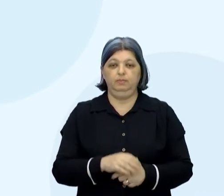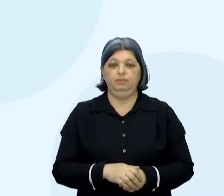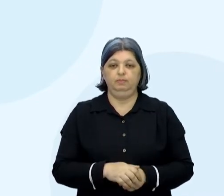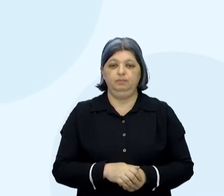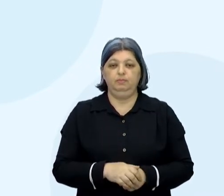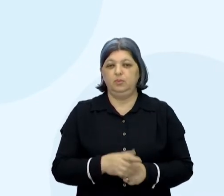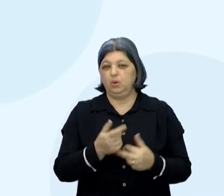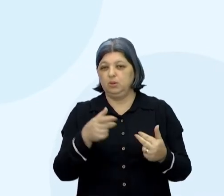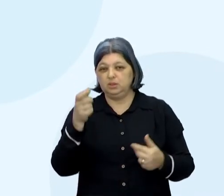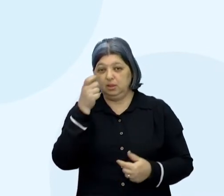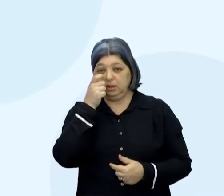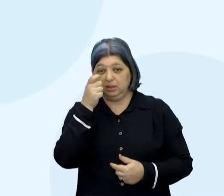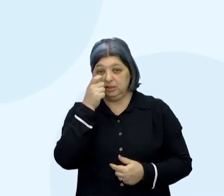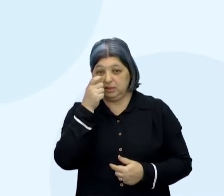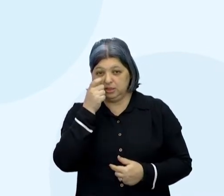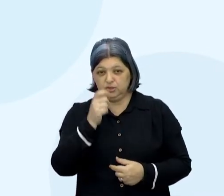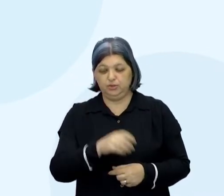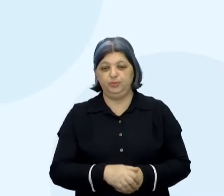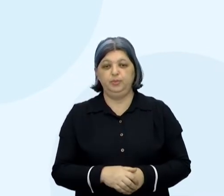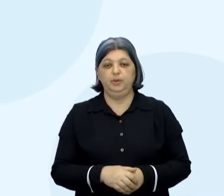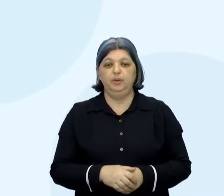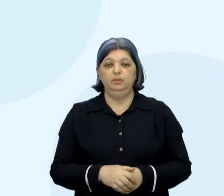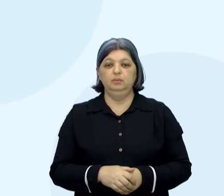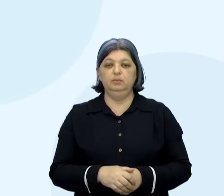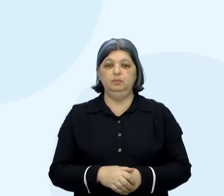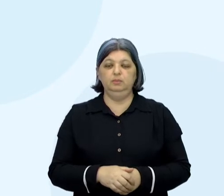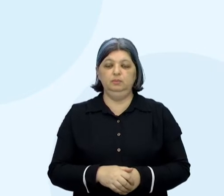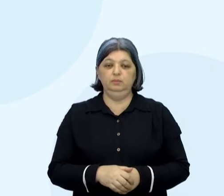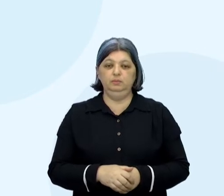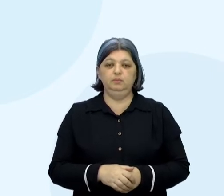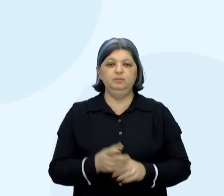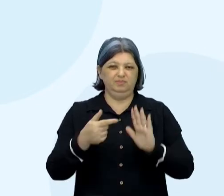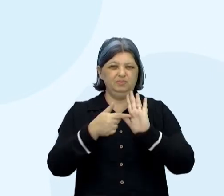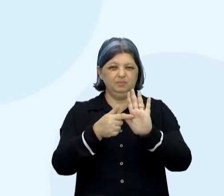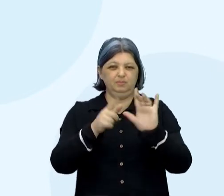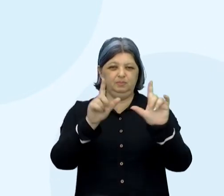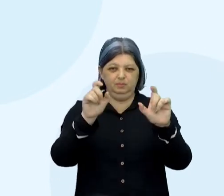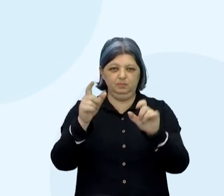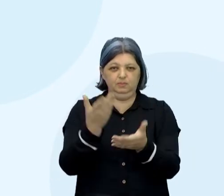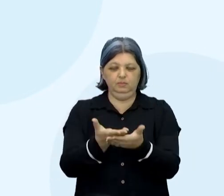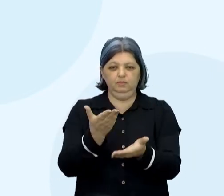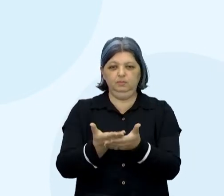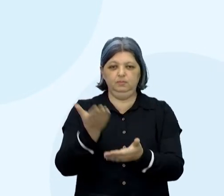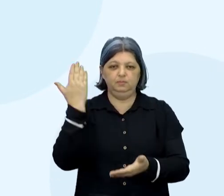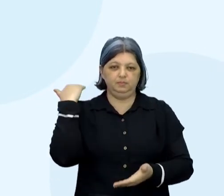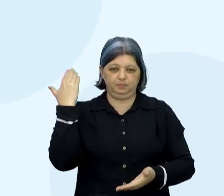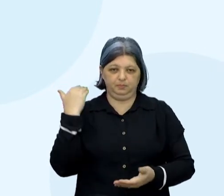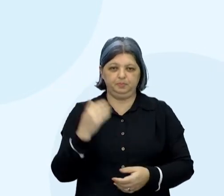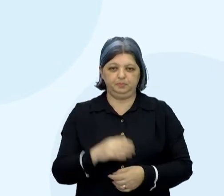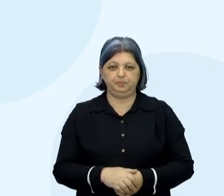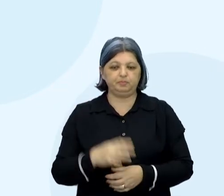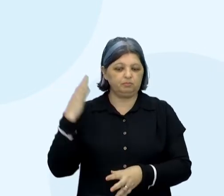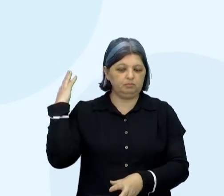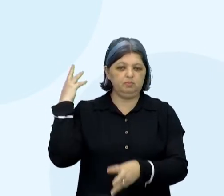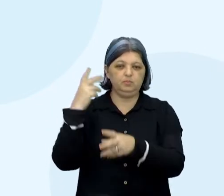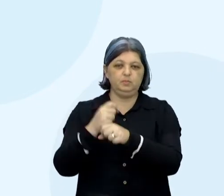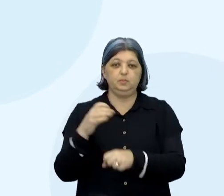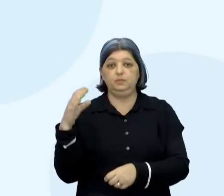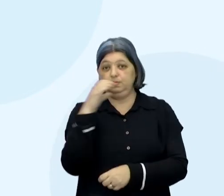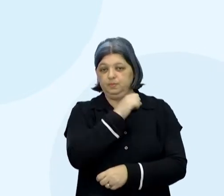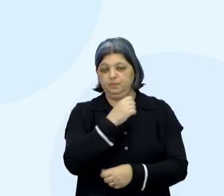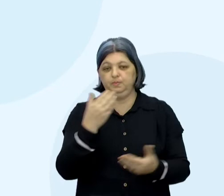mais interessantes, né? Nós temos alguns que eu passei para vocês na aula passada e a gente vai recapitular rapidamente,